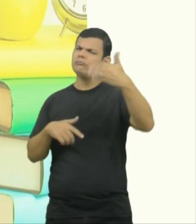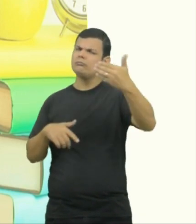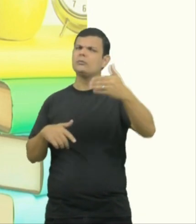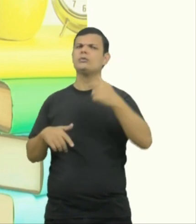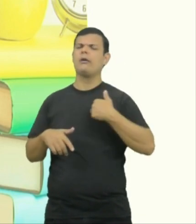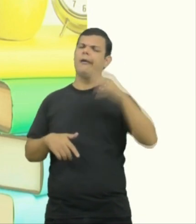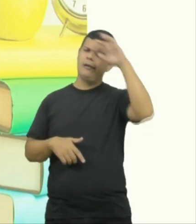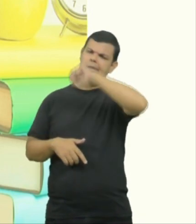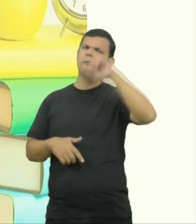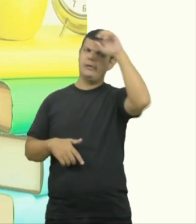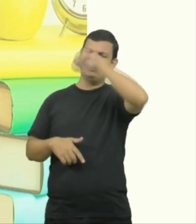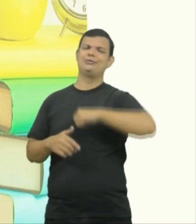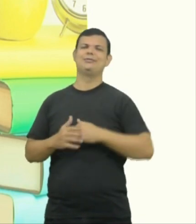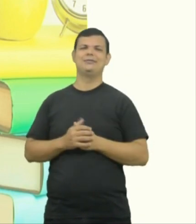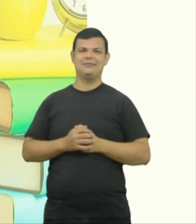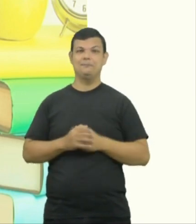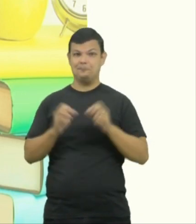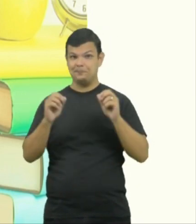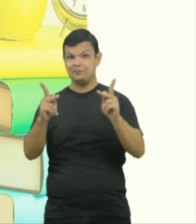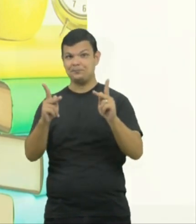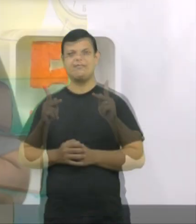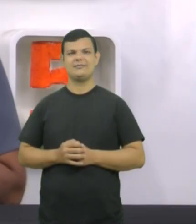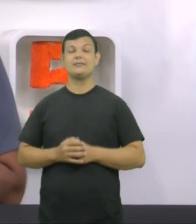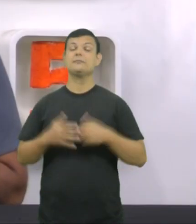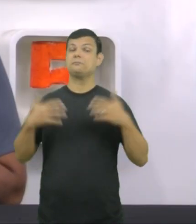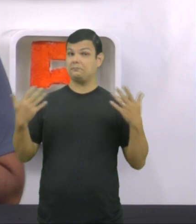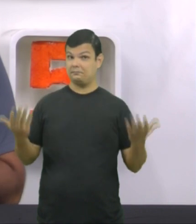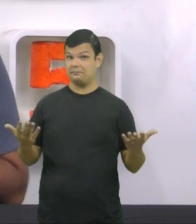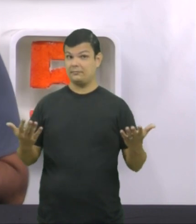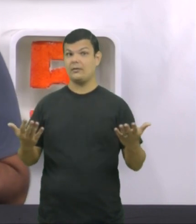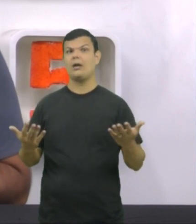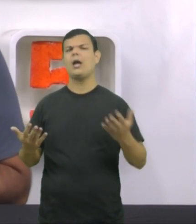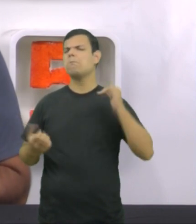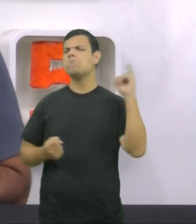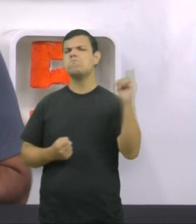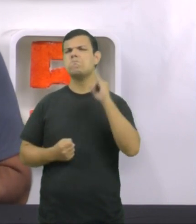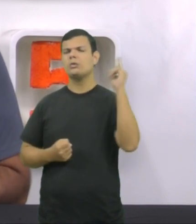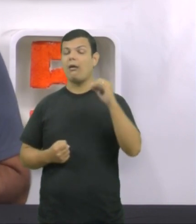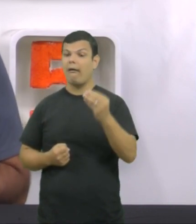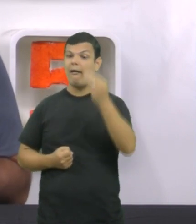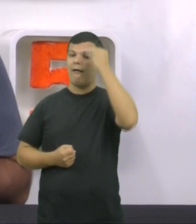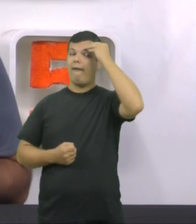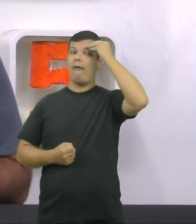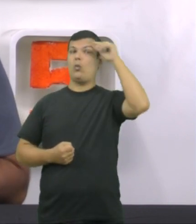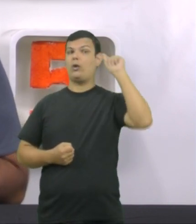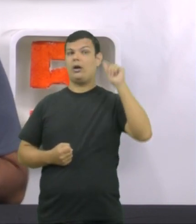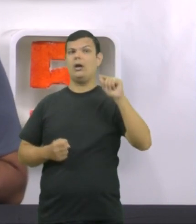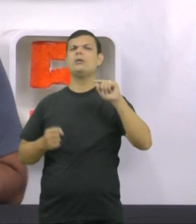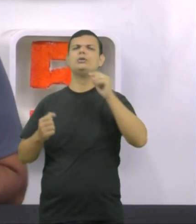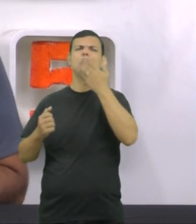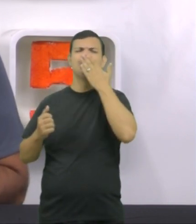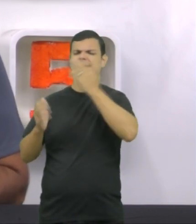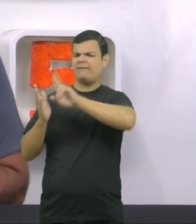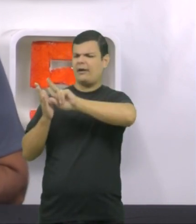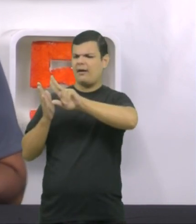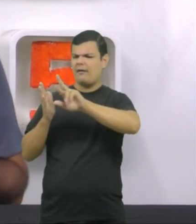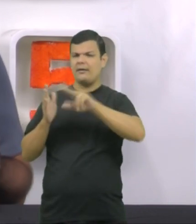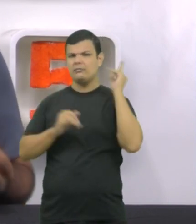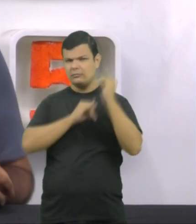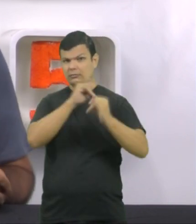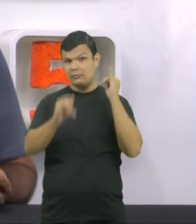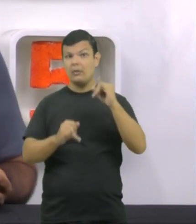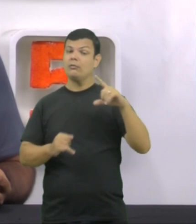durante a vida escolar de vocês. Beleza? Então, gente, é muito importante lembrarmos que esses tipos diferentes de narrativas